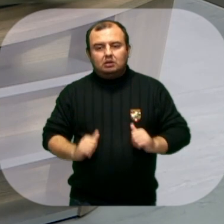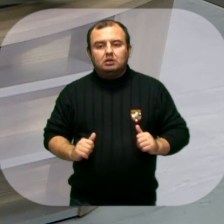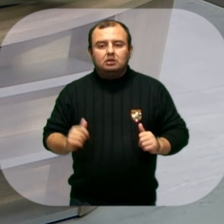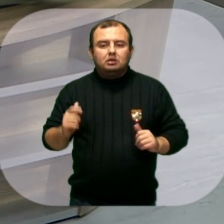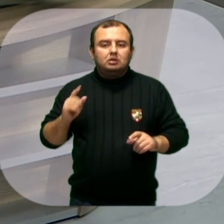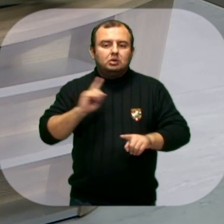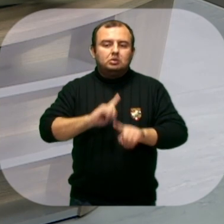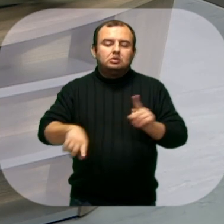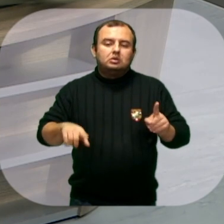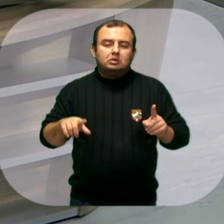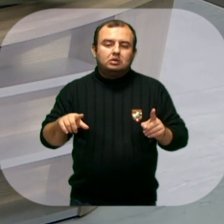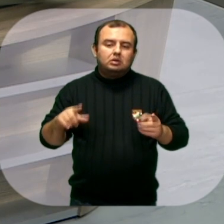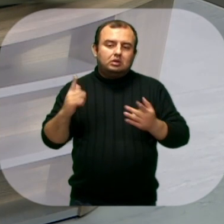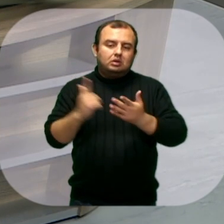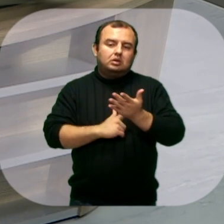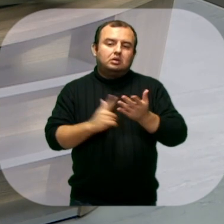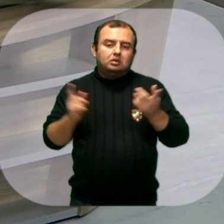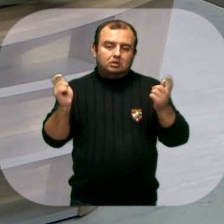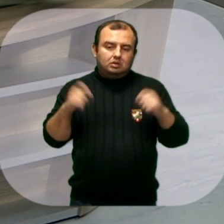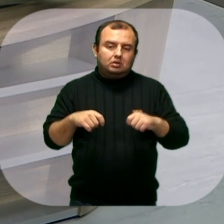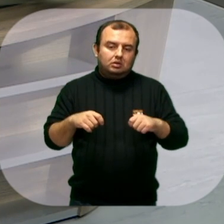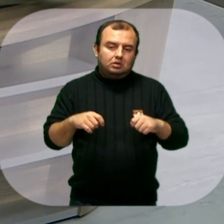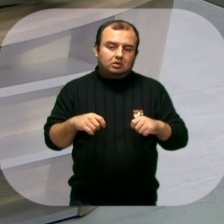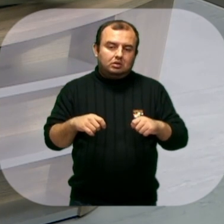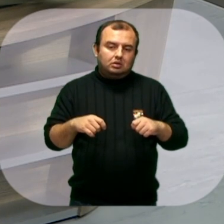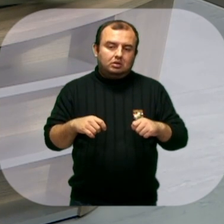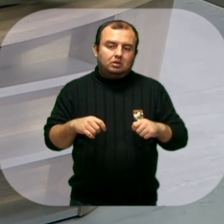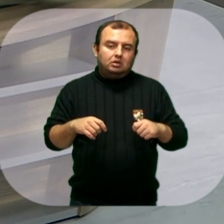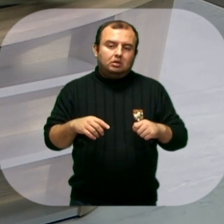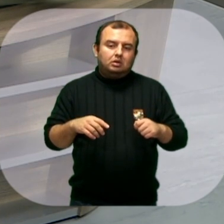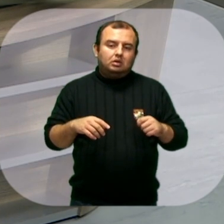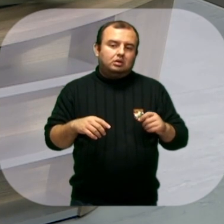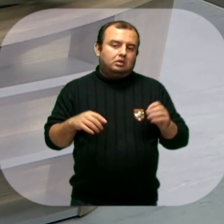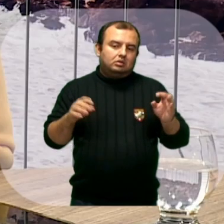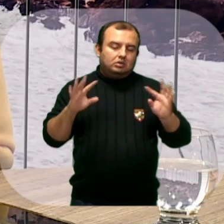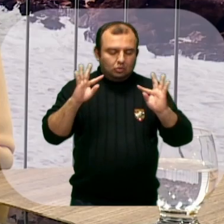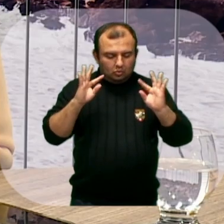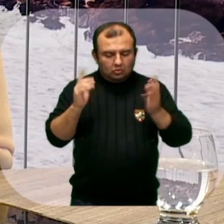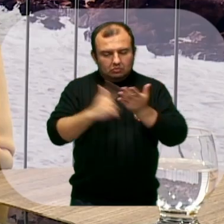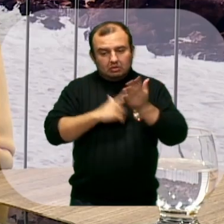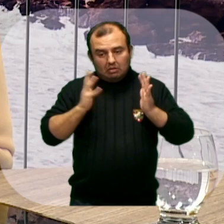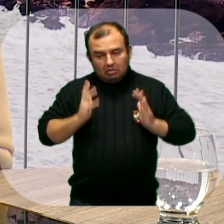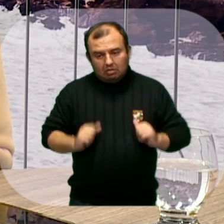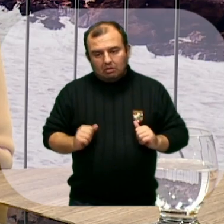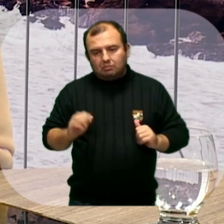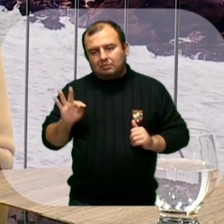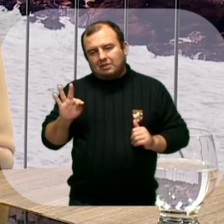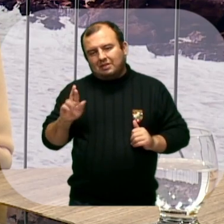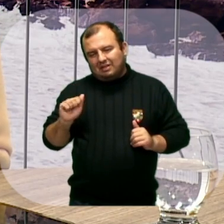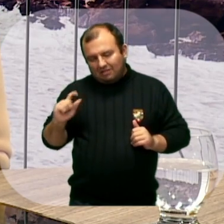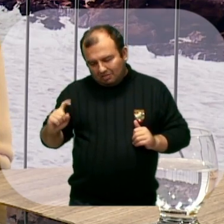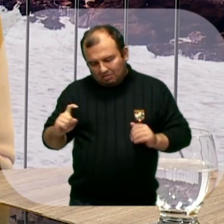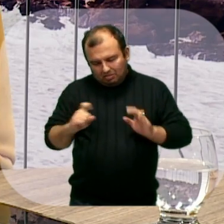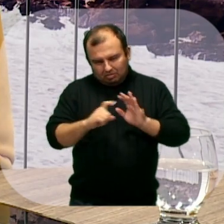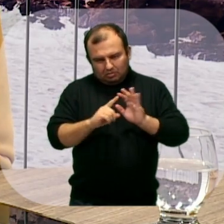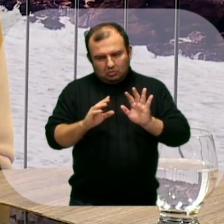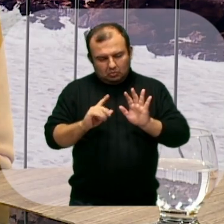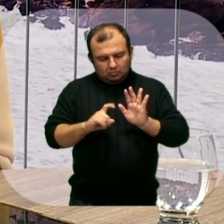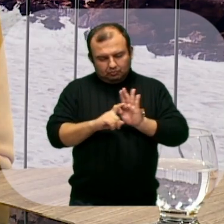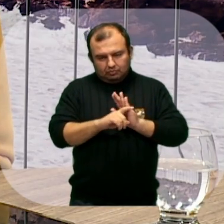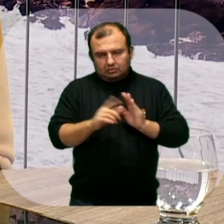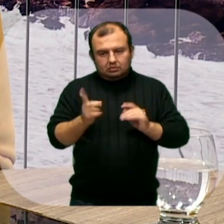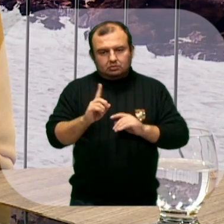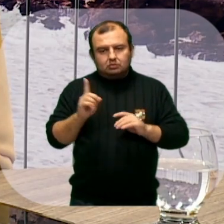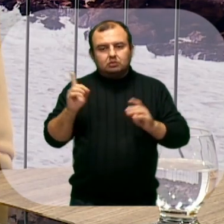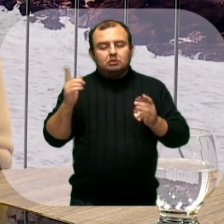ter nenhuma possibilidade, né, de traça, porque acaba contaminando o acervo, então isso tudo é examinado. Não podemos aceitar